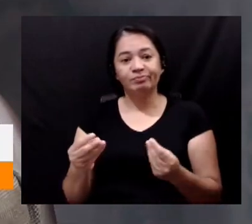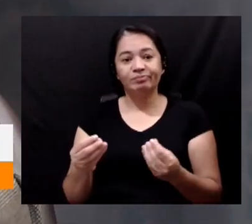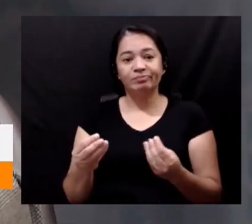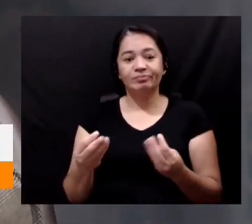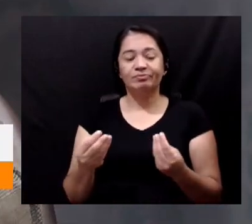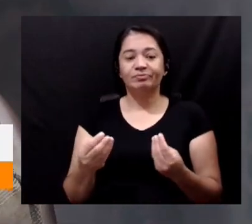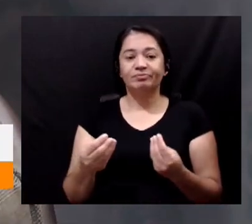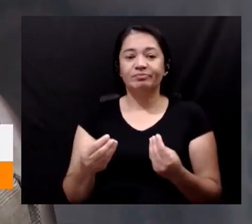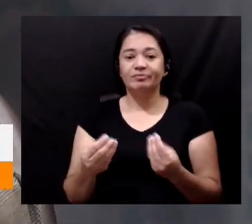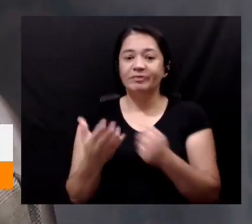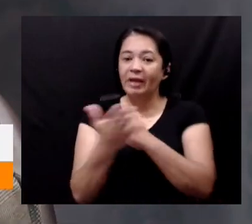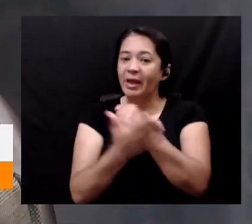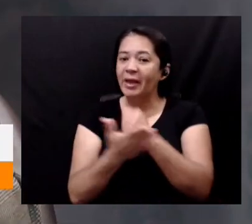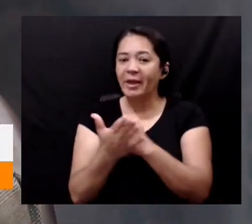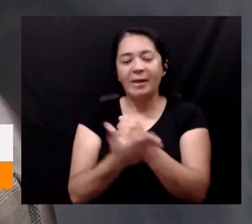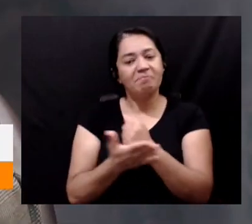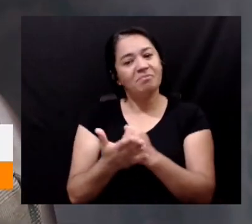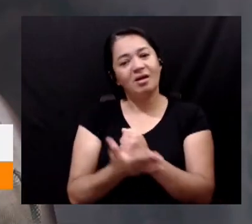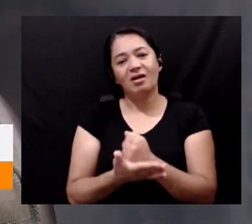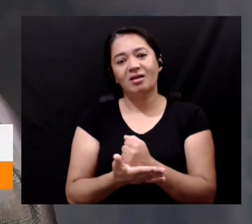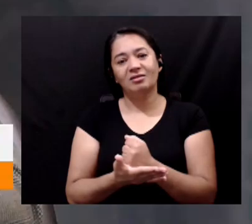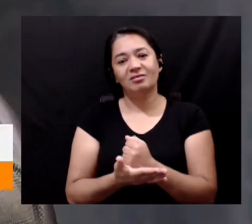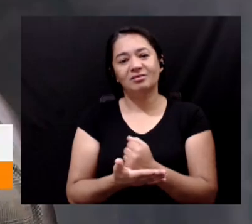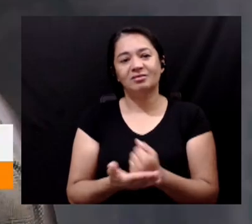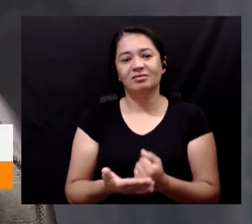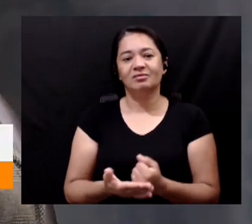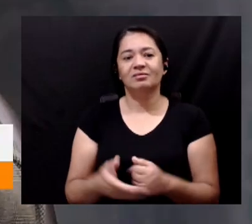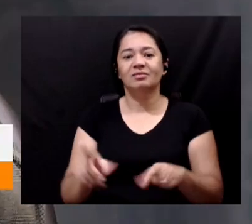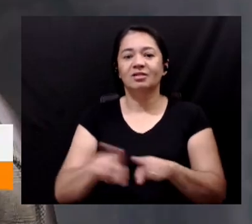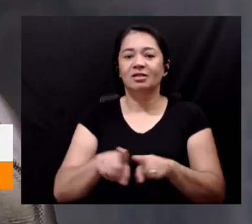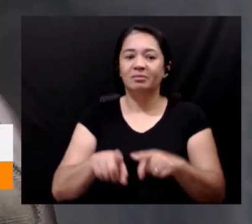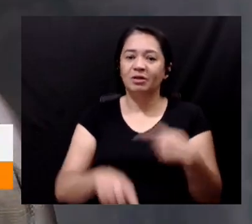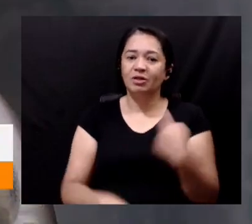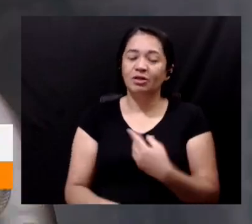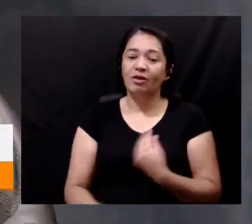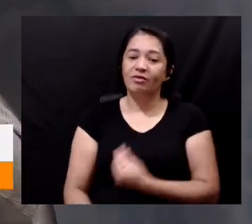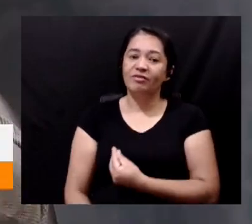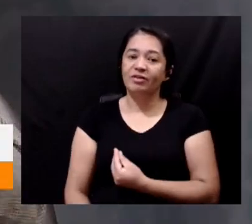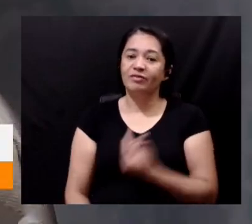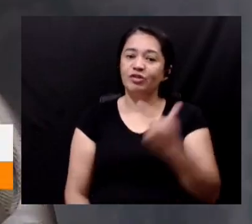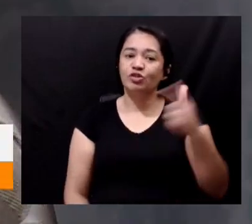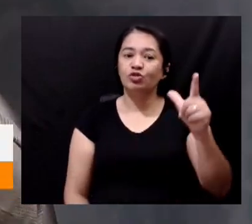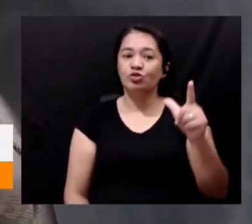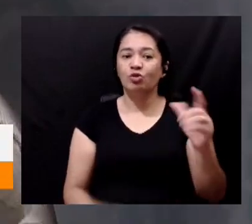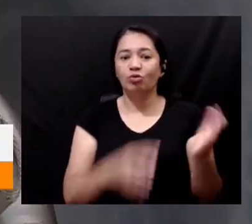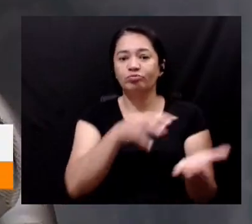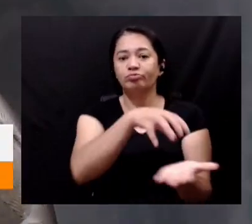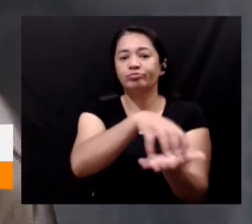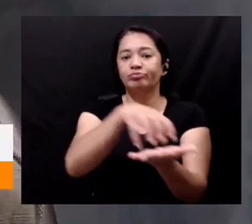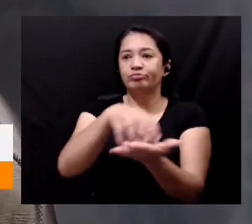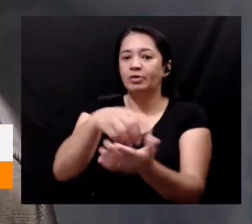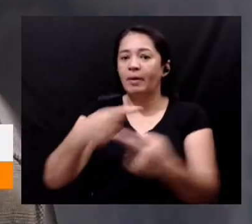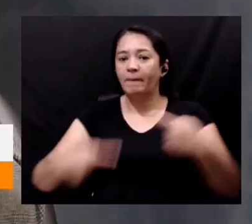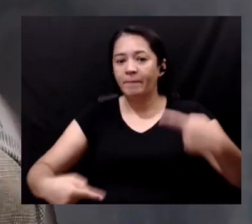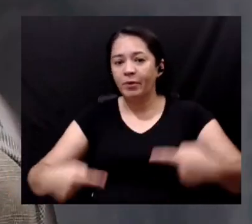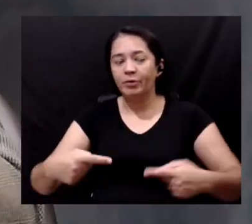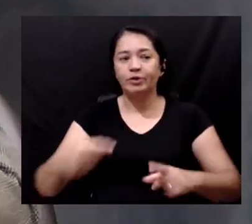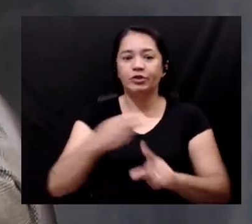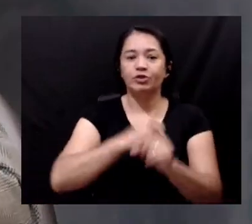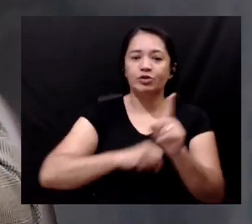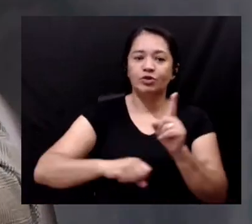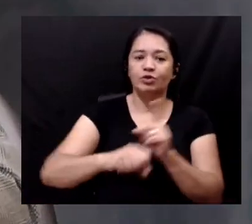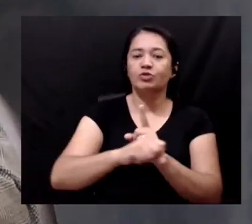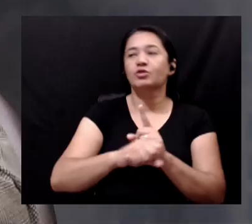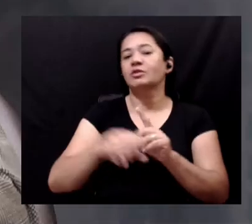para essa problemática também que a gente está vivendo, sem falar de outros órgãos políticos, sociais, comunidade,